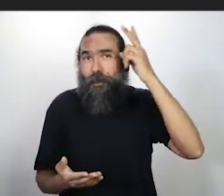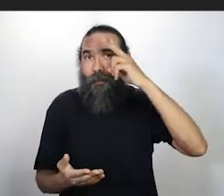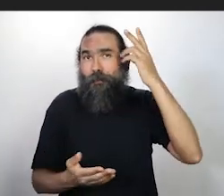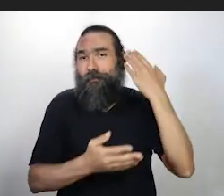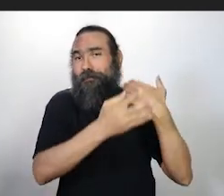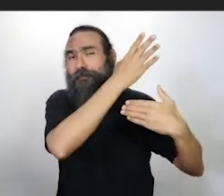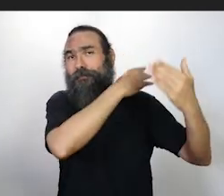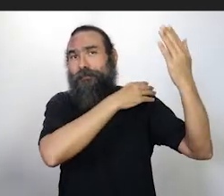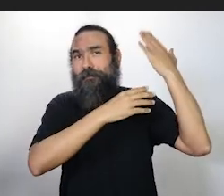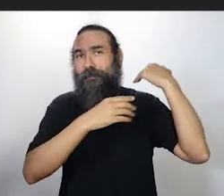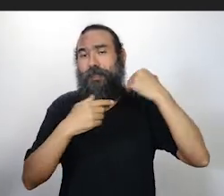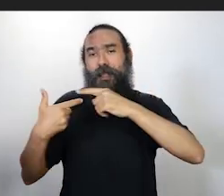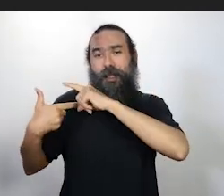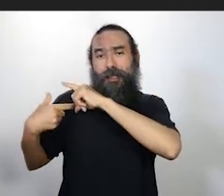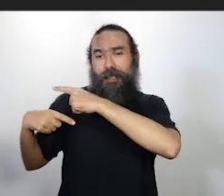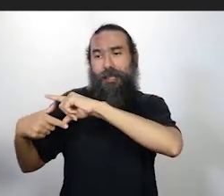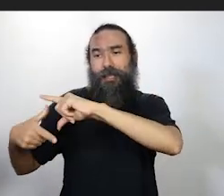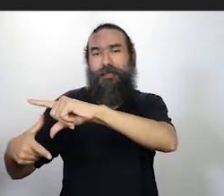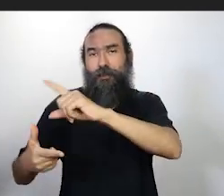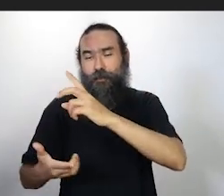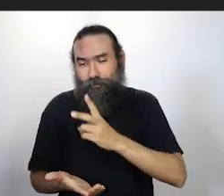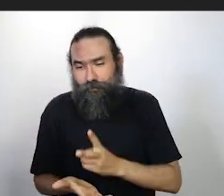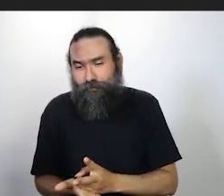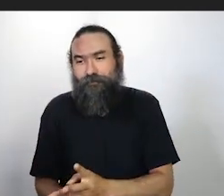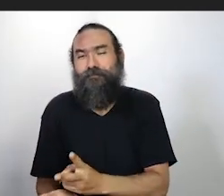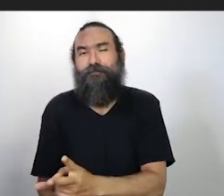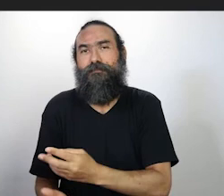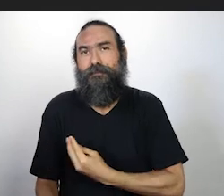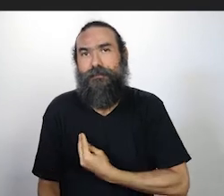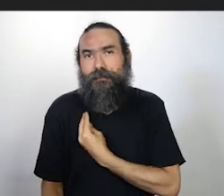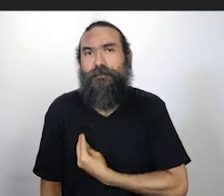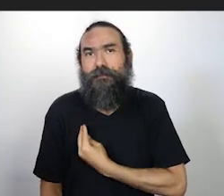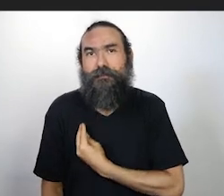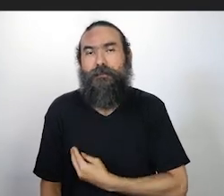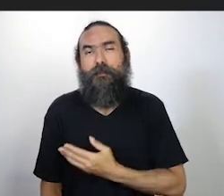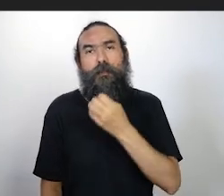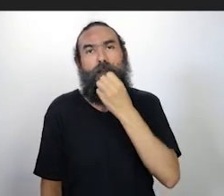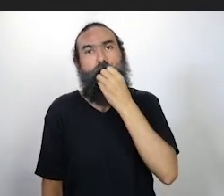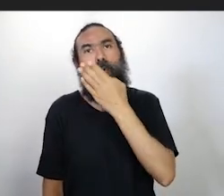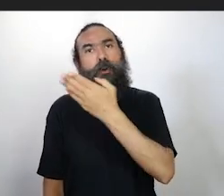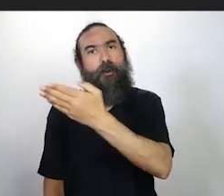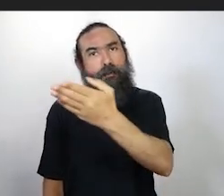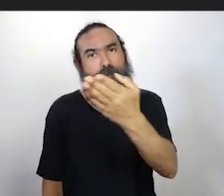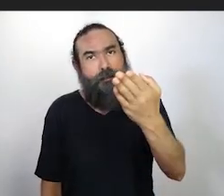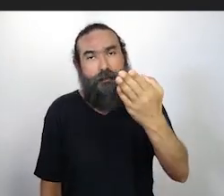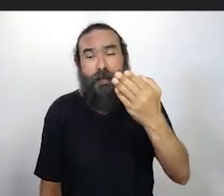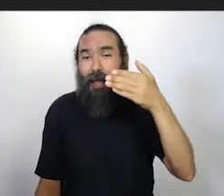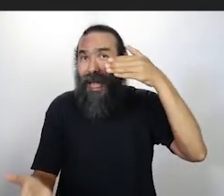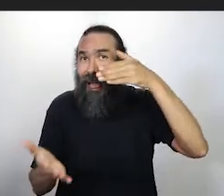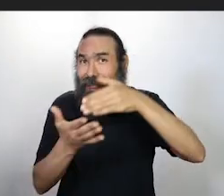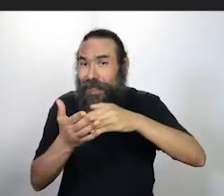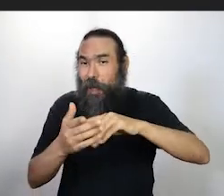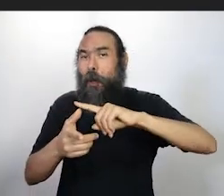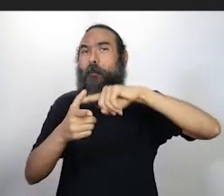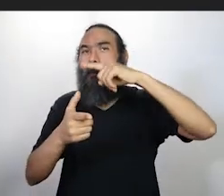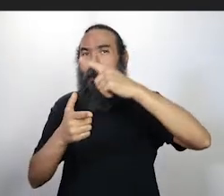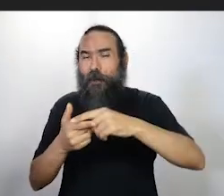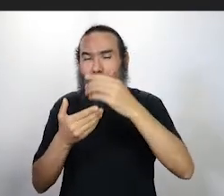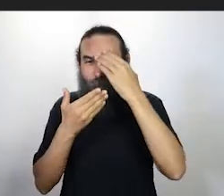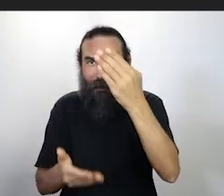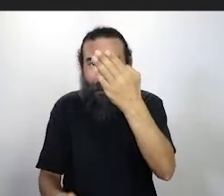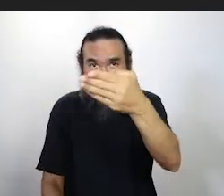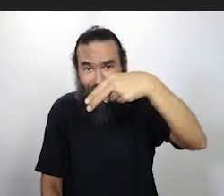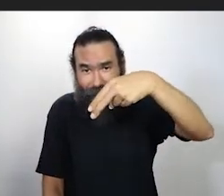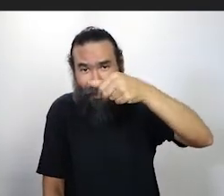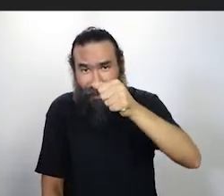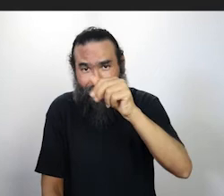se perderem, pelo contrário, né? Depende de cada um de nós para deixar que a memória fique viva. Boa noite para vocês e até uma próxima.